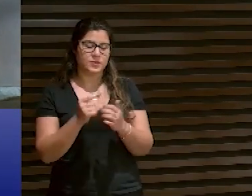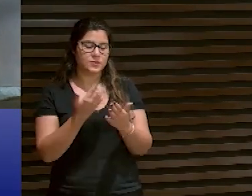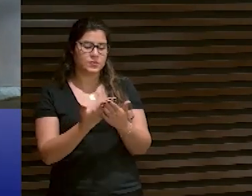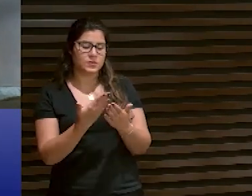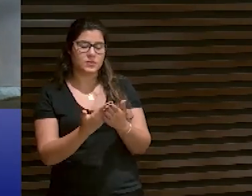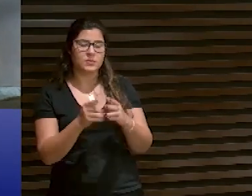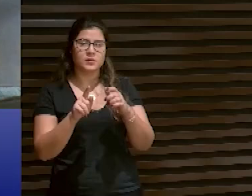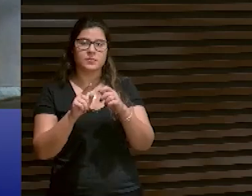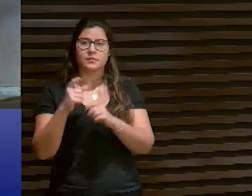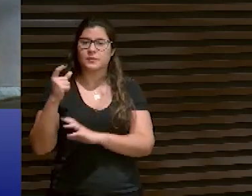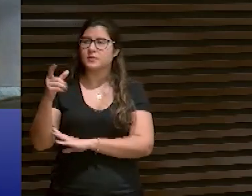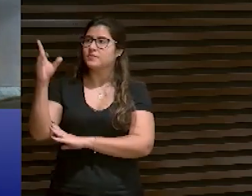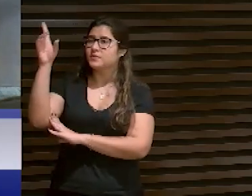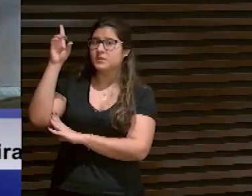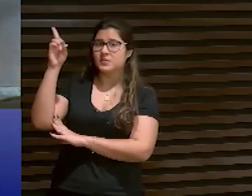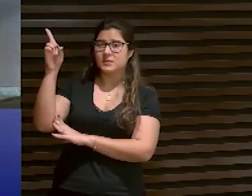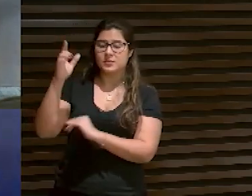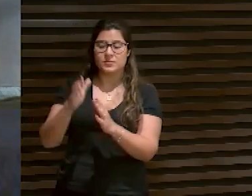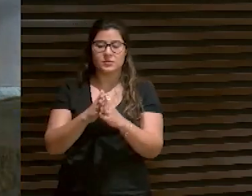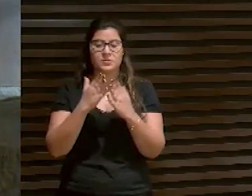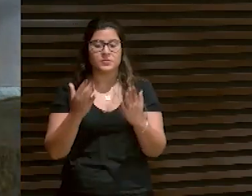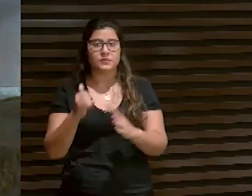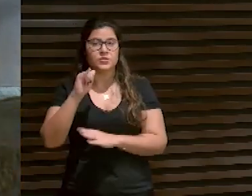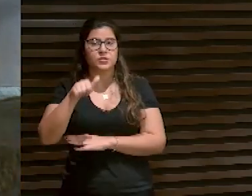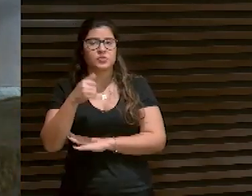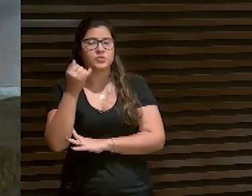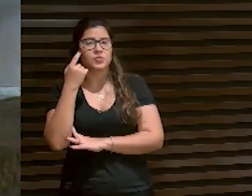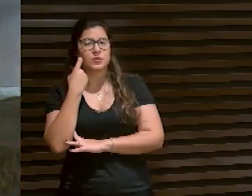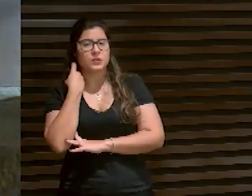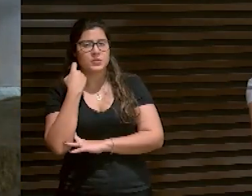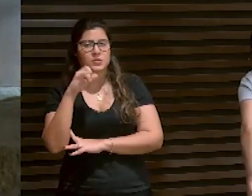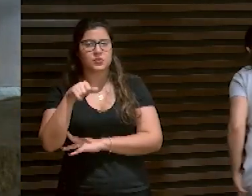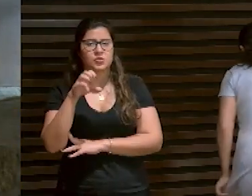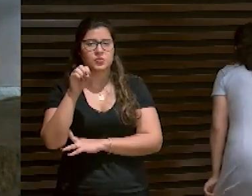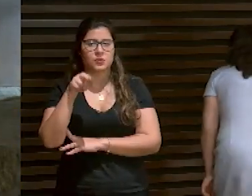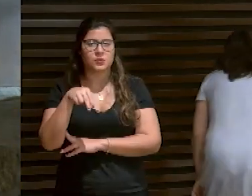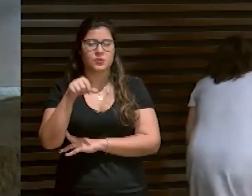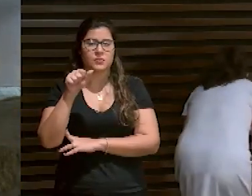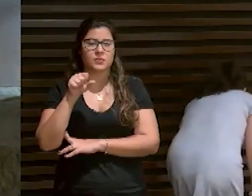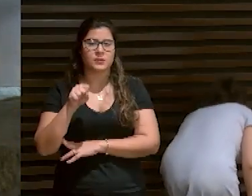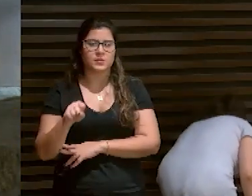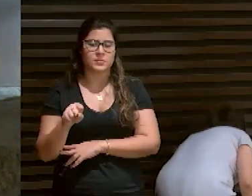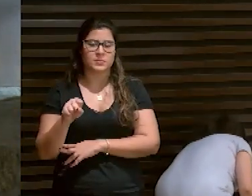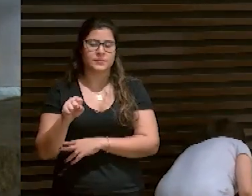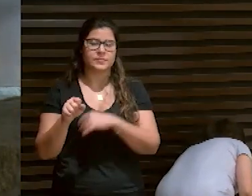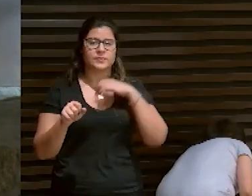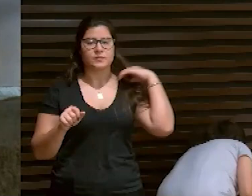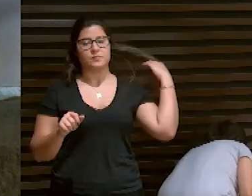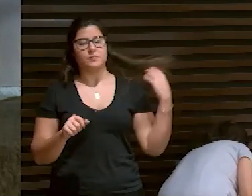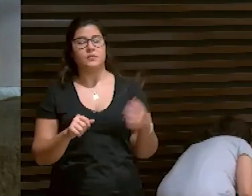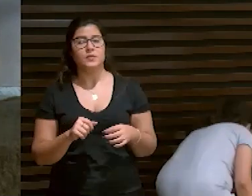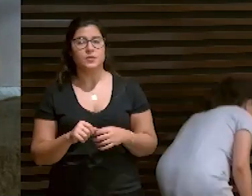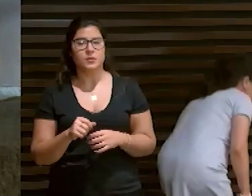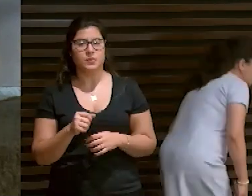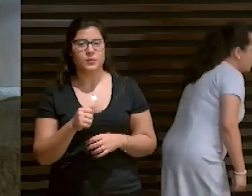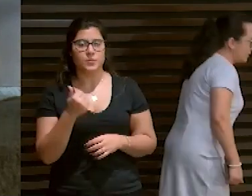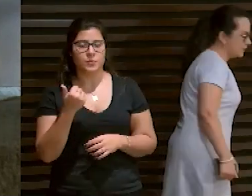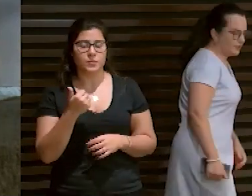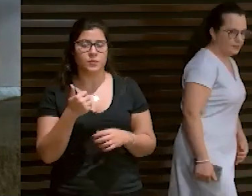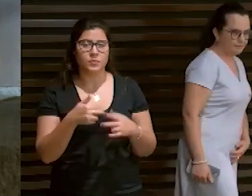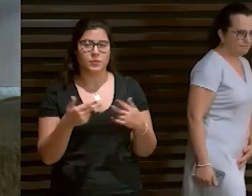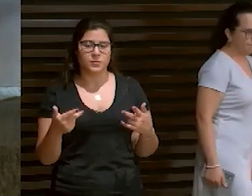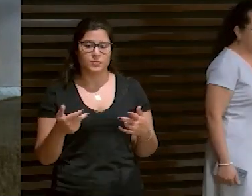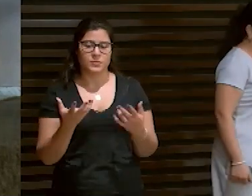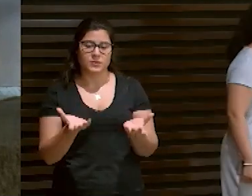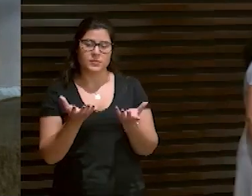Deus no livro de Jonas, em que pudemos aprender tantas lições valiosas. E uma coisa que eu queria deixar de encorajamento para vocês,